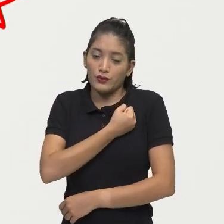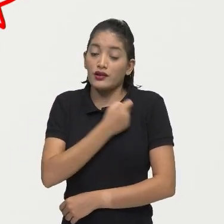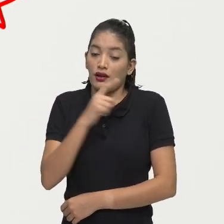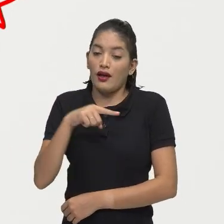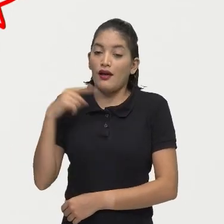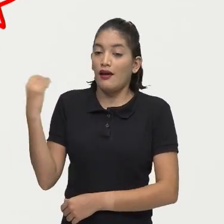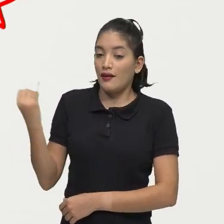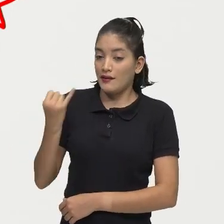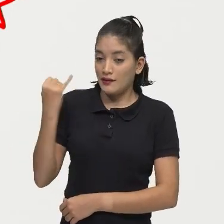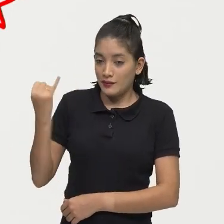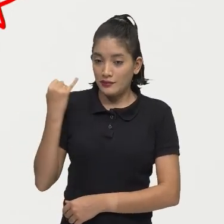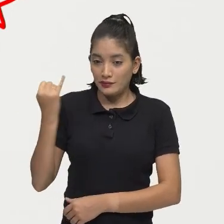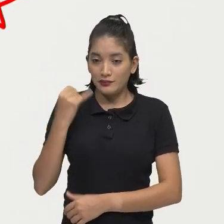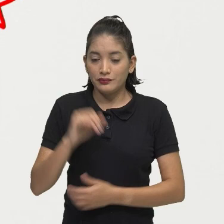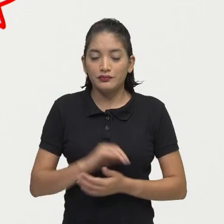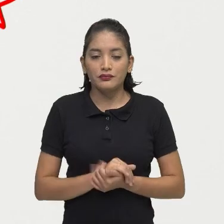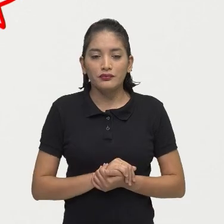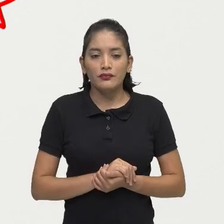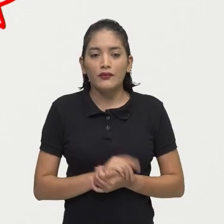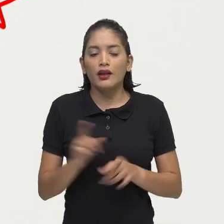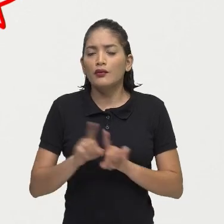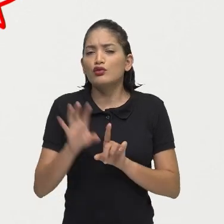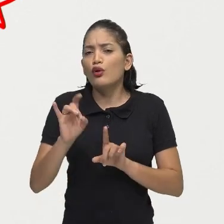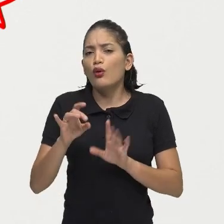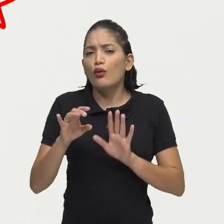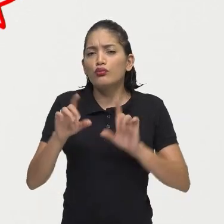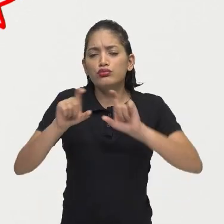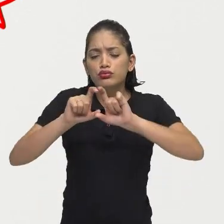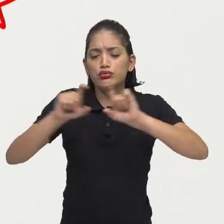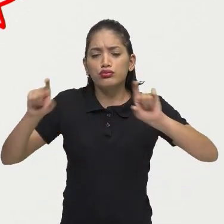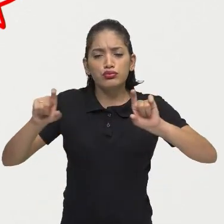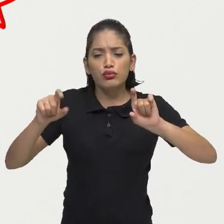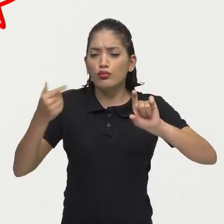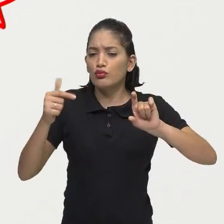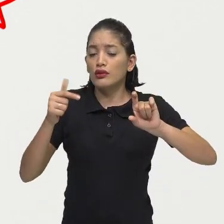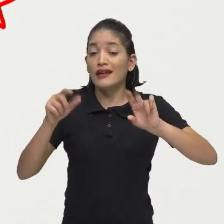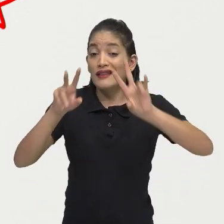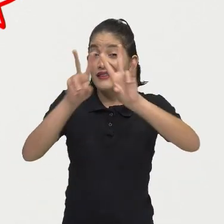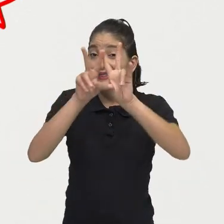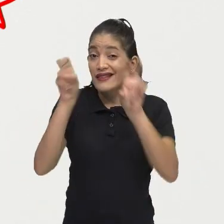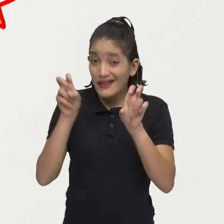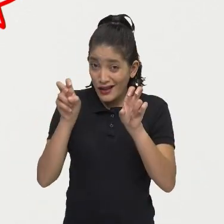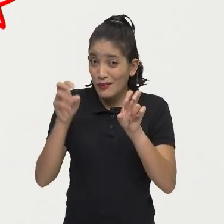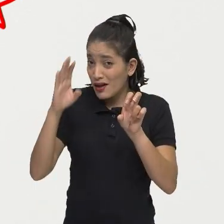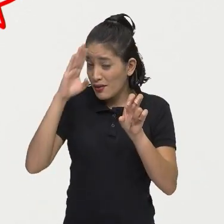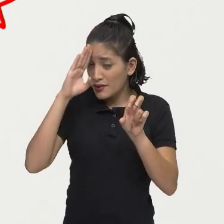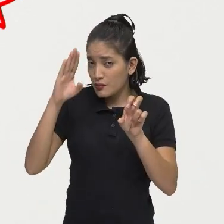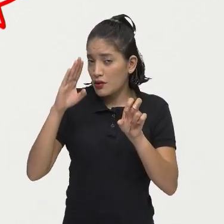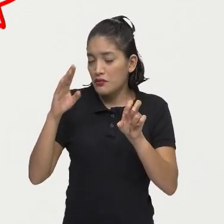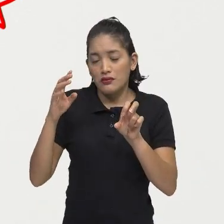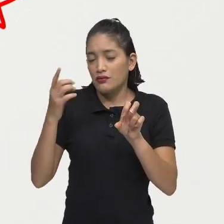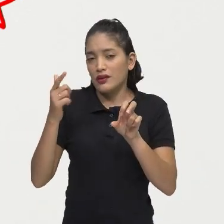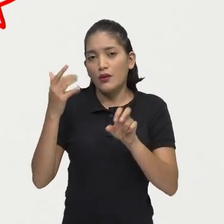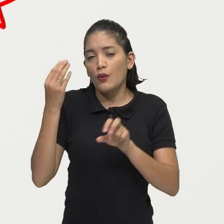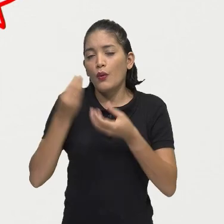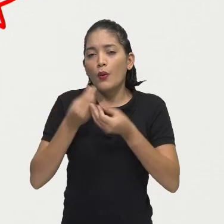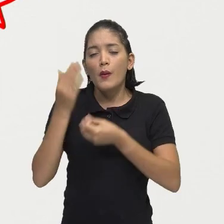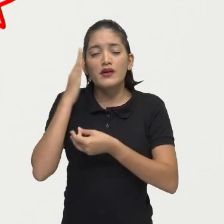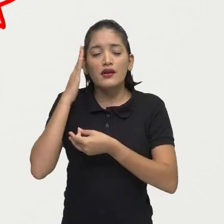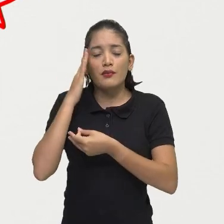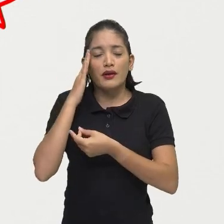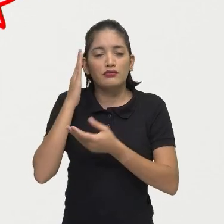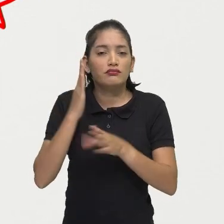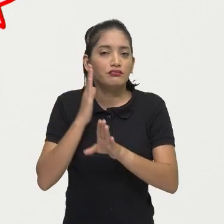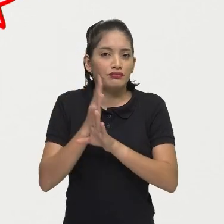bem importantes. Aqui é só um trecho, ele não tem título, tá? Então, você não tem como correr para o título para